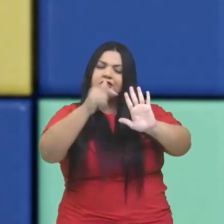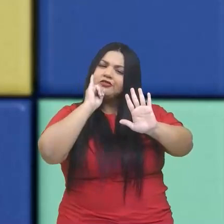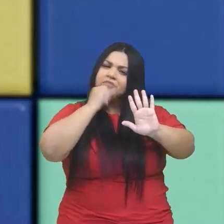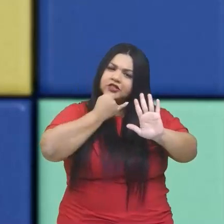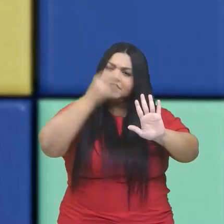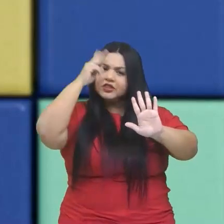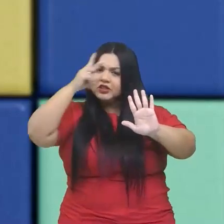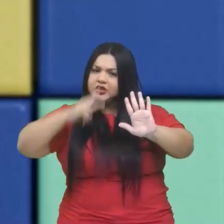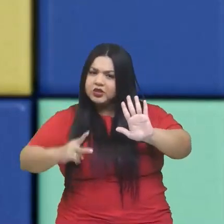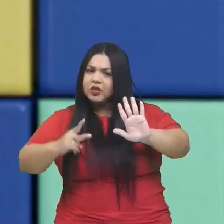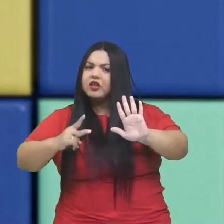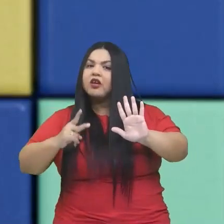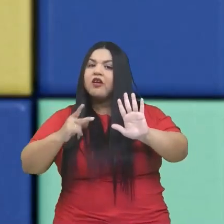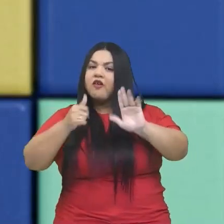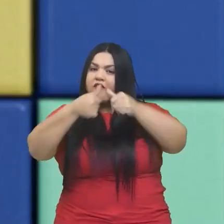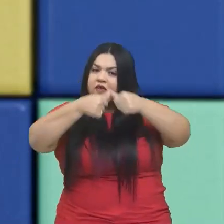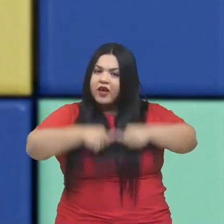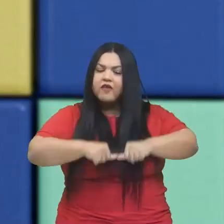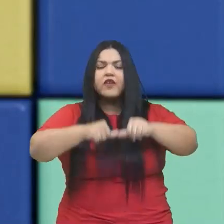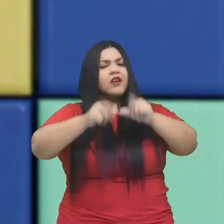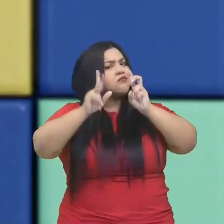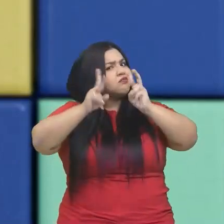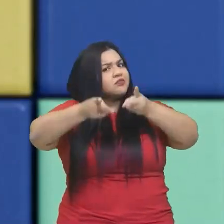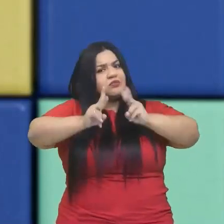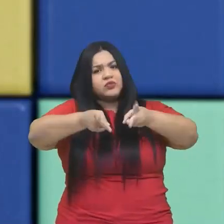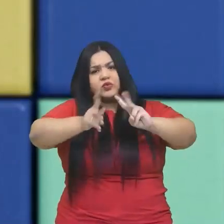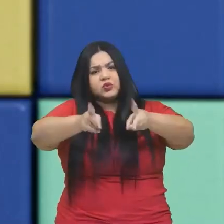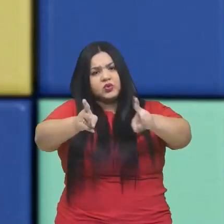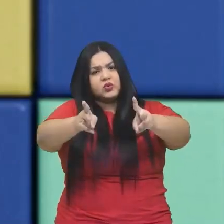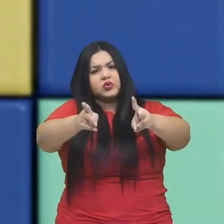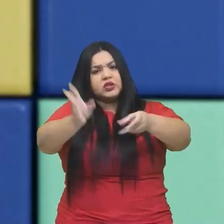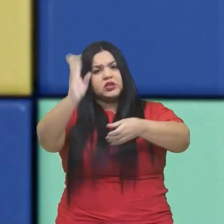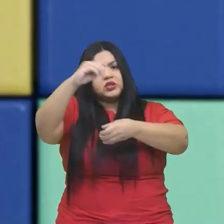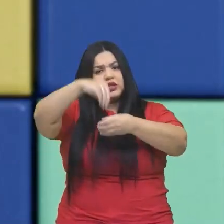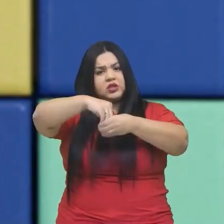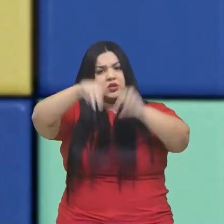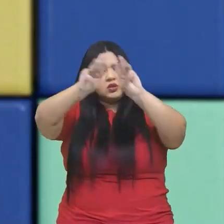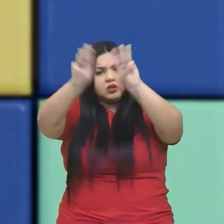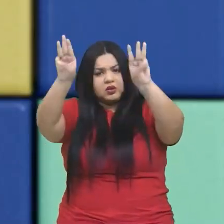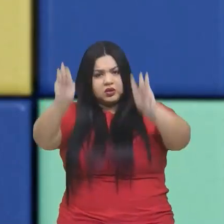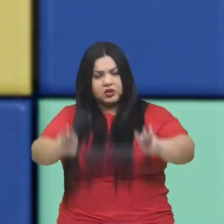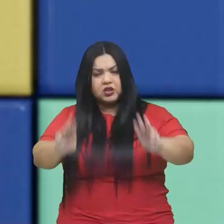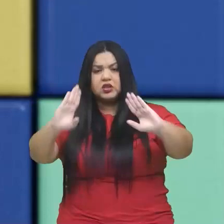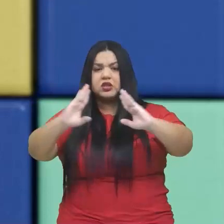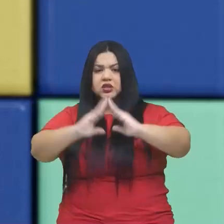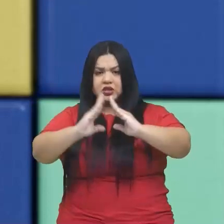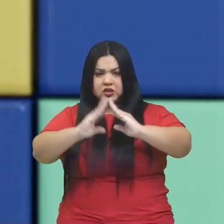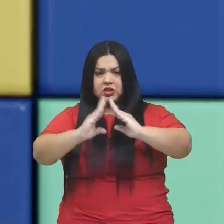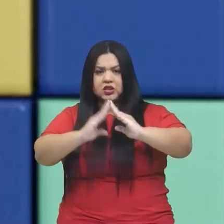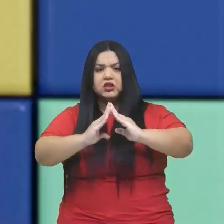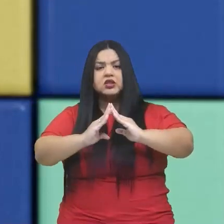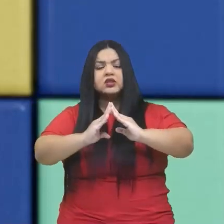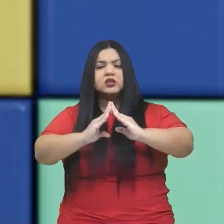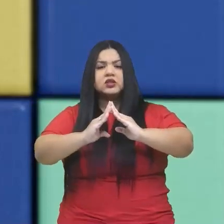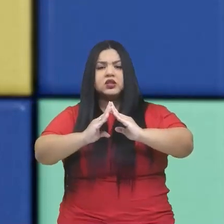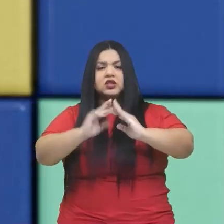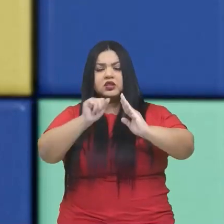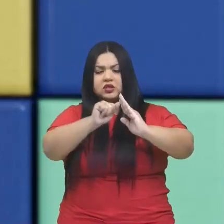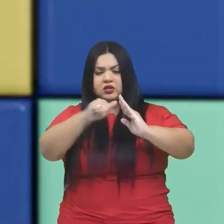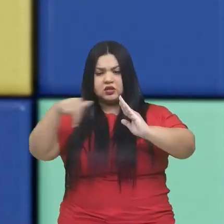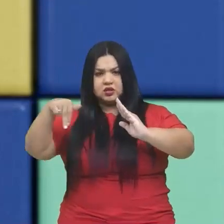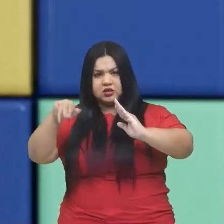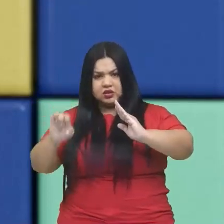contada e vai ficar ali imortalizada, né, no museu da casa, né, fizeram ali, né, da Anne Frank. Então